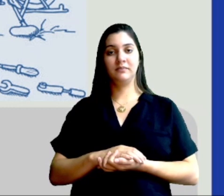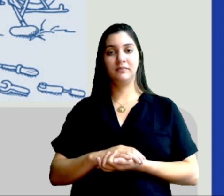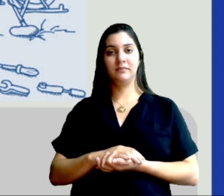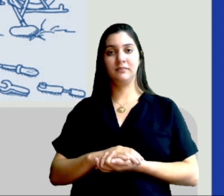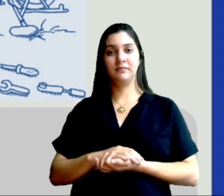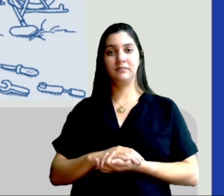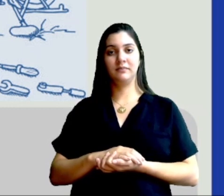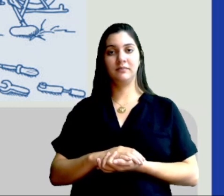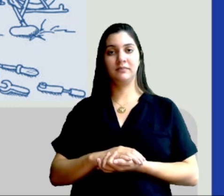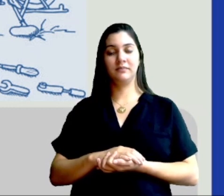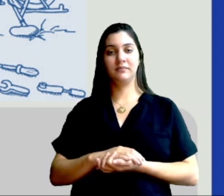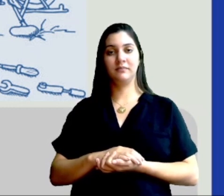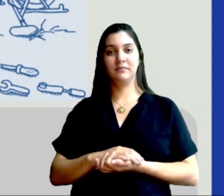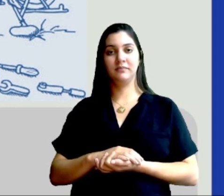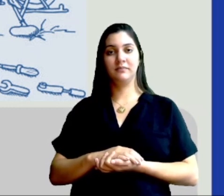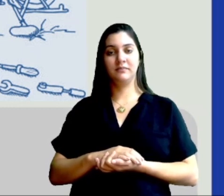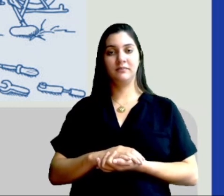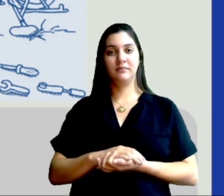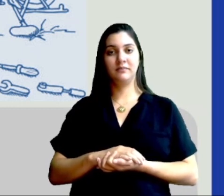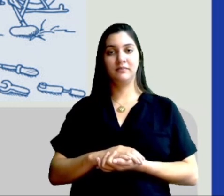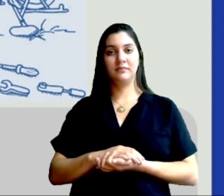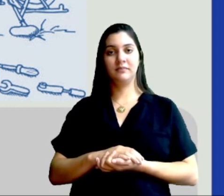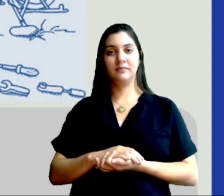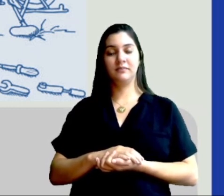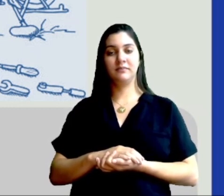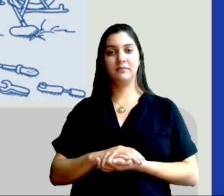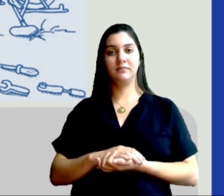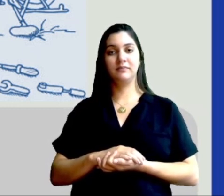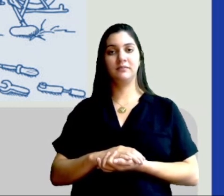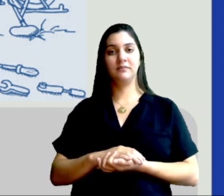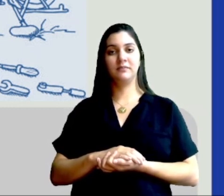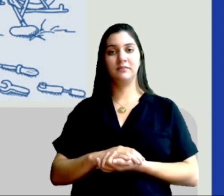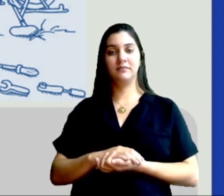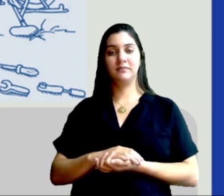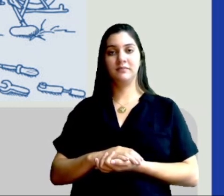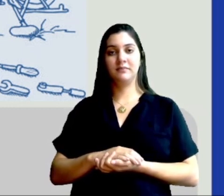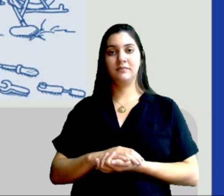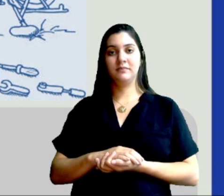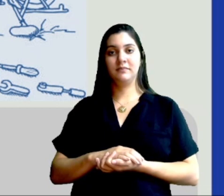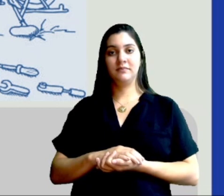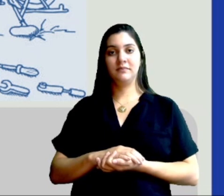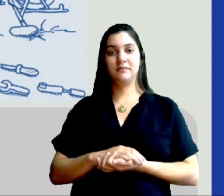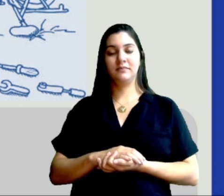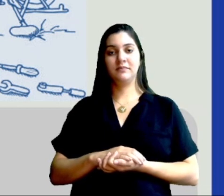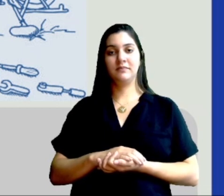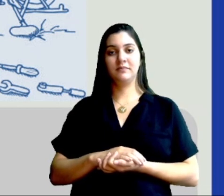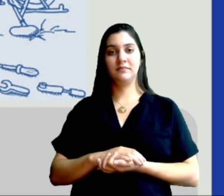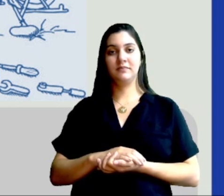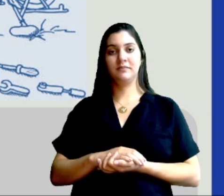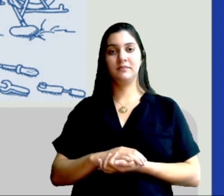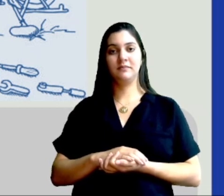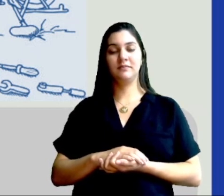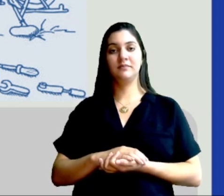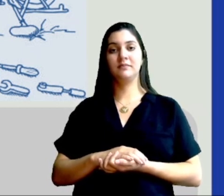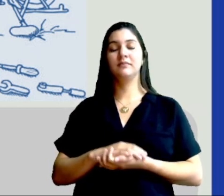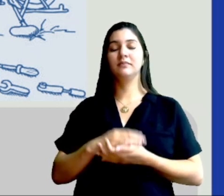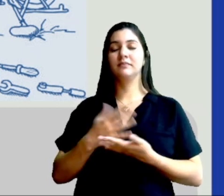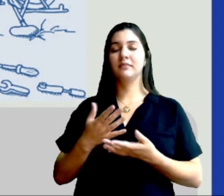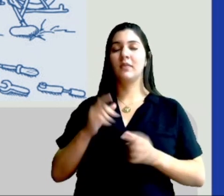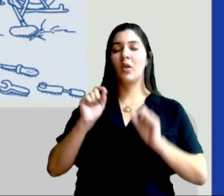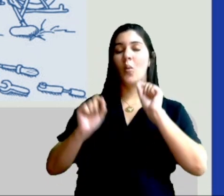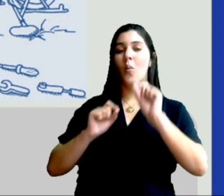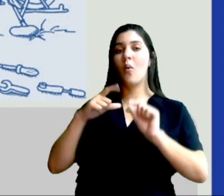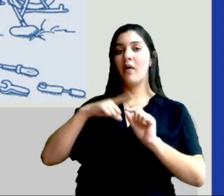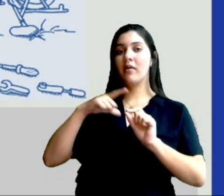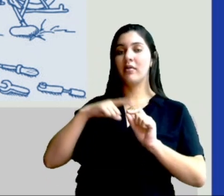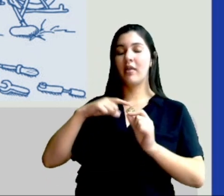dar una vuelta en bici. No te preocupes, para entonces ya la habrá reparado. Aí o que a gente